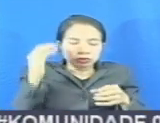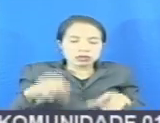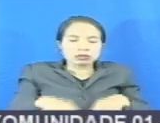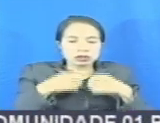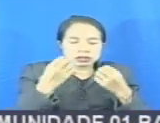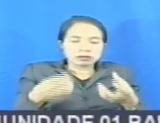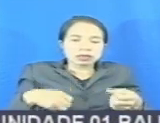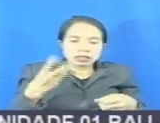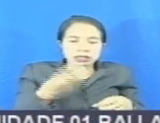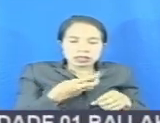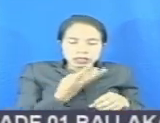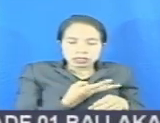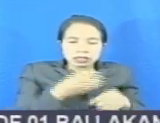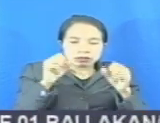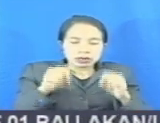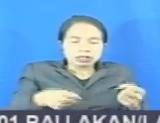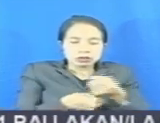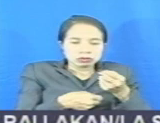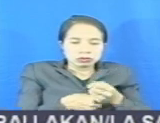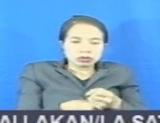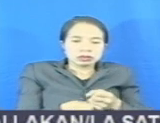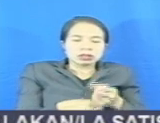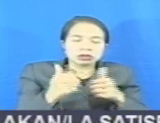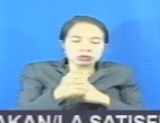bele suporta ita komunidade tuir forsa nga bema kita ina.